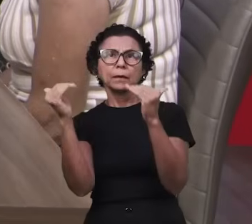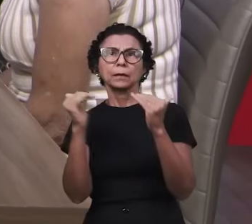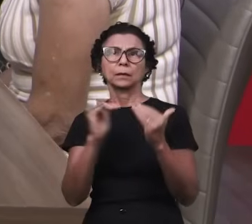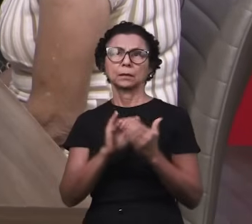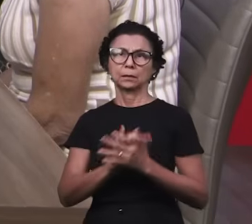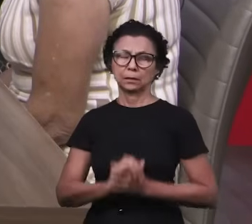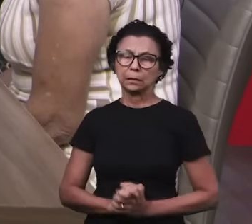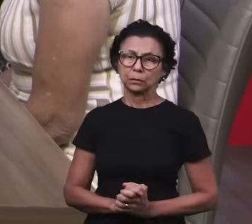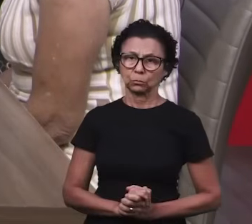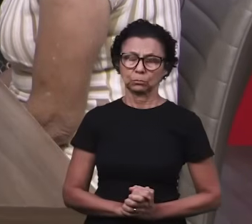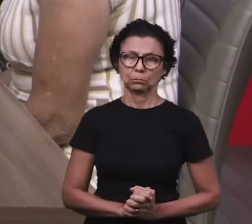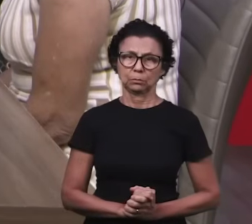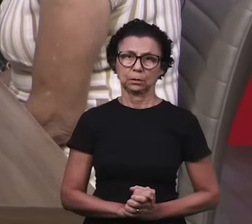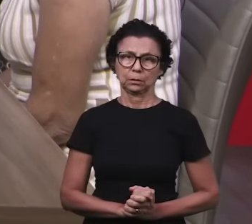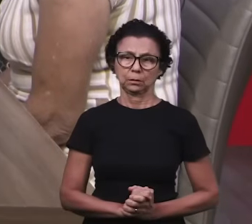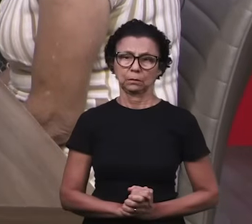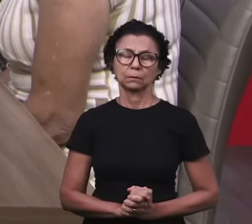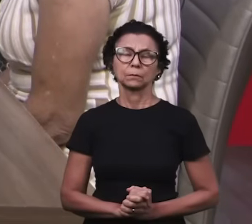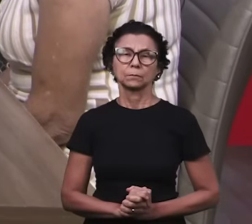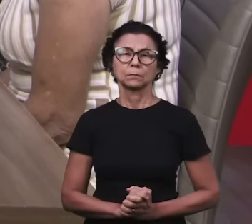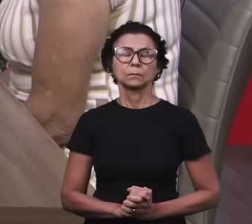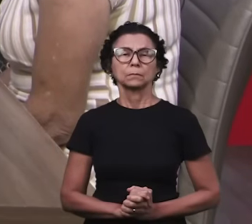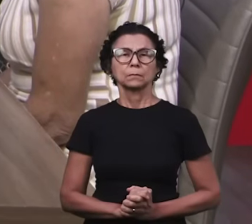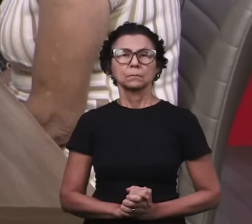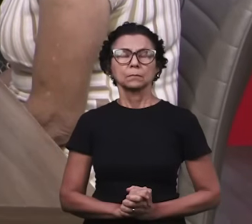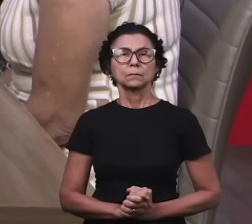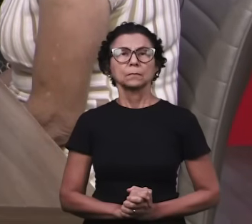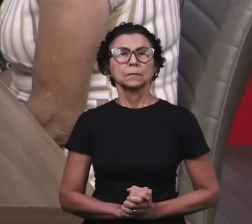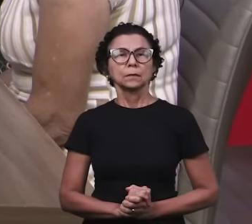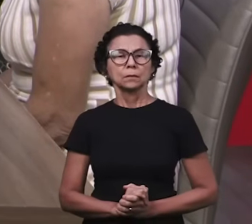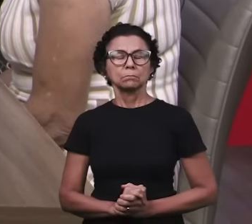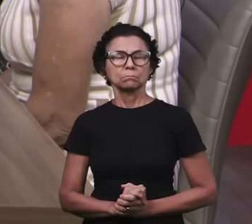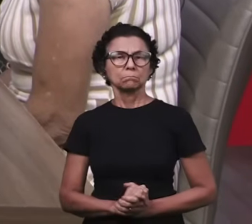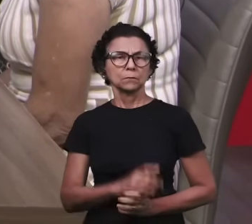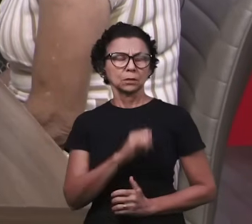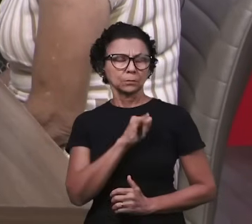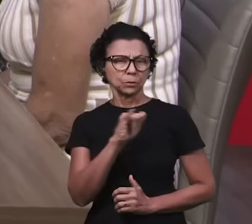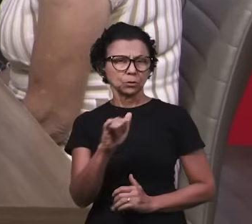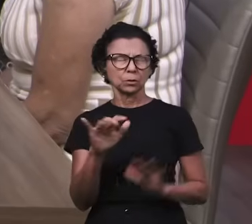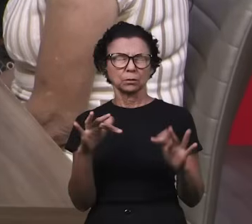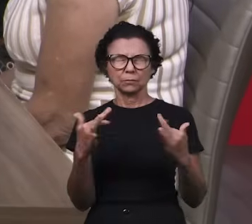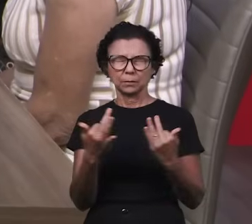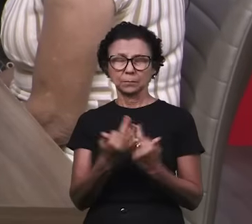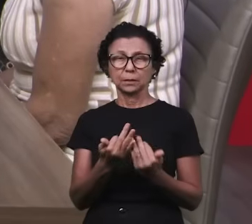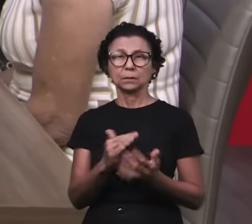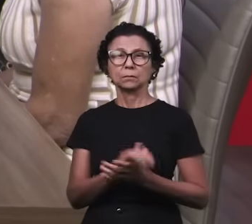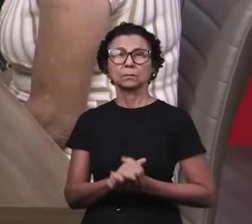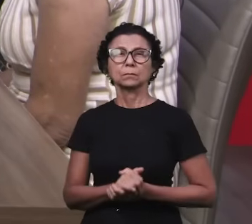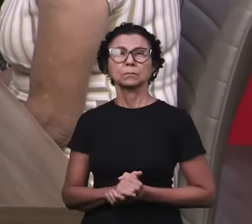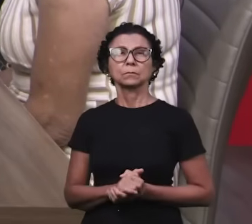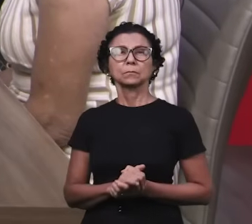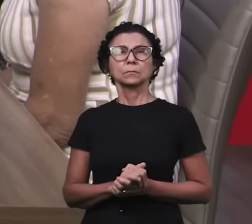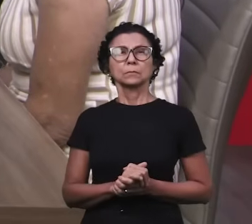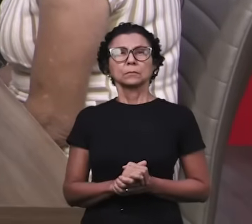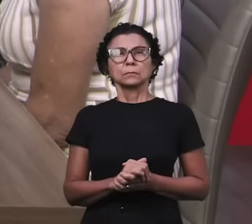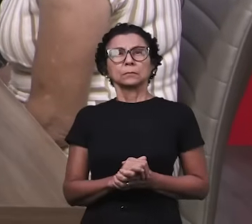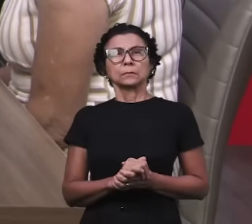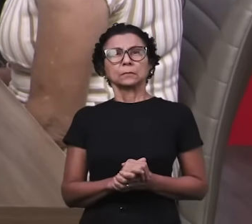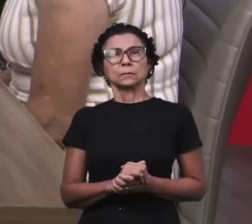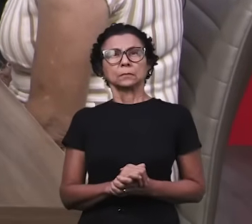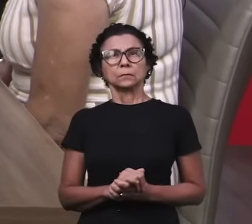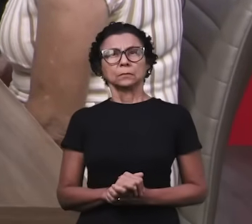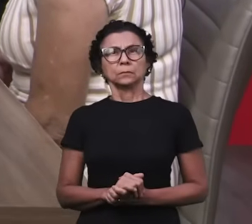no seu devido lugar. Né? Eu sempre falo que lá em casa, nós temos a filha, que hoje está